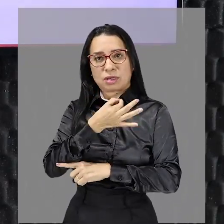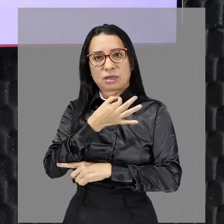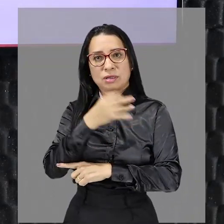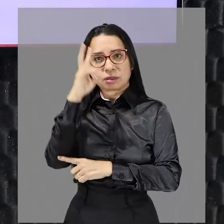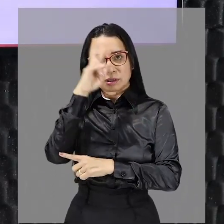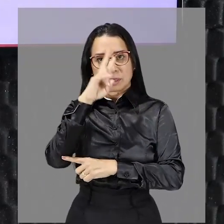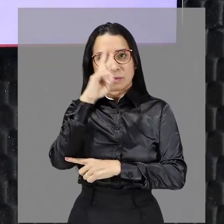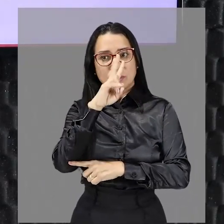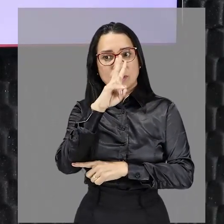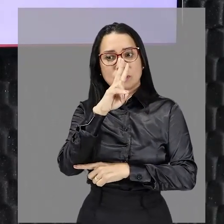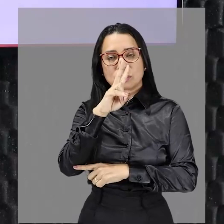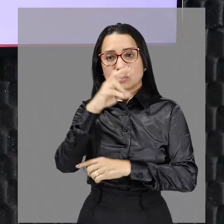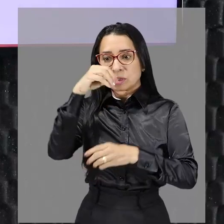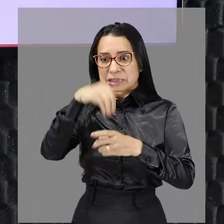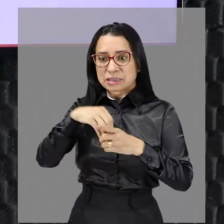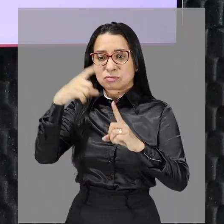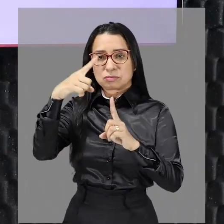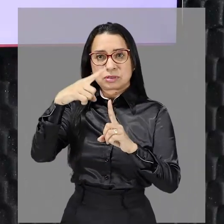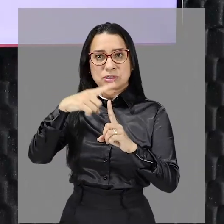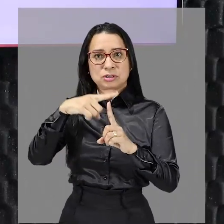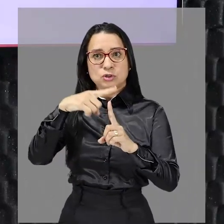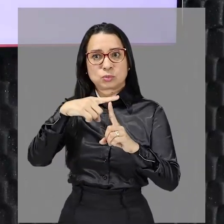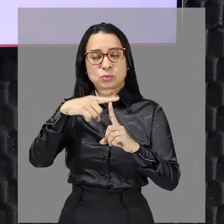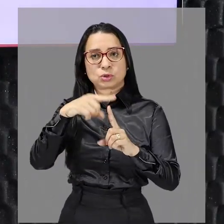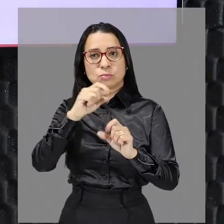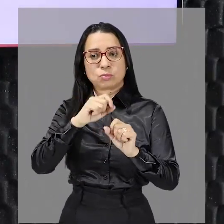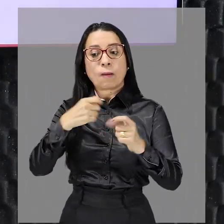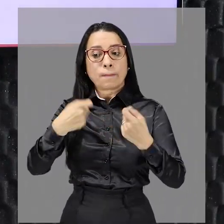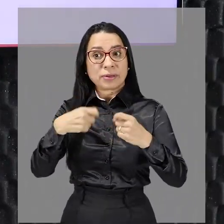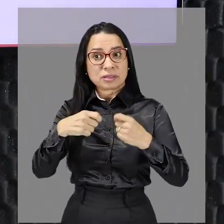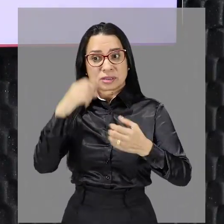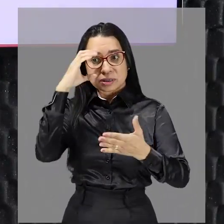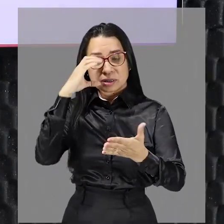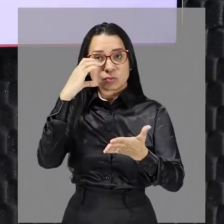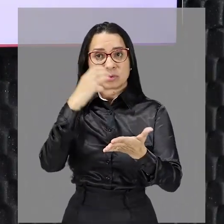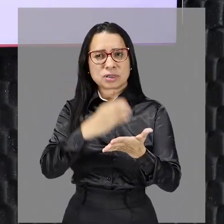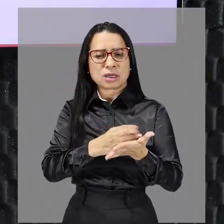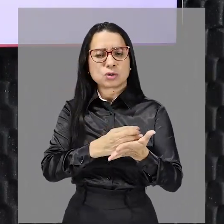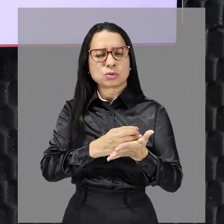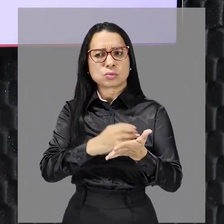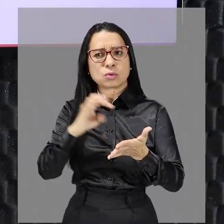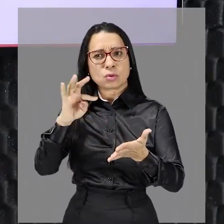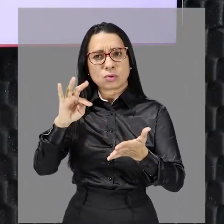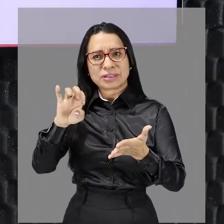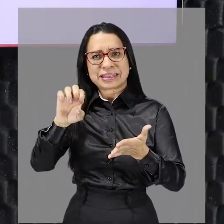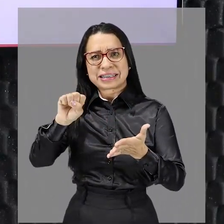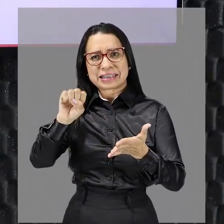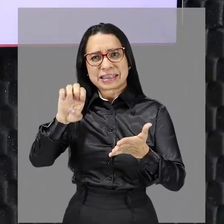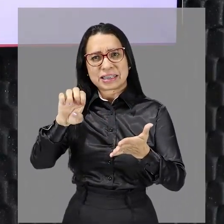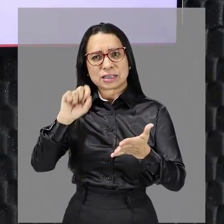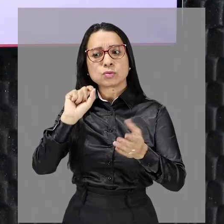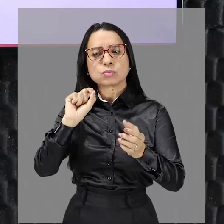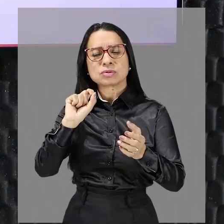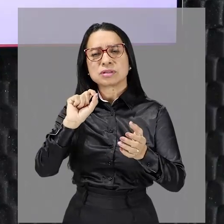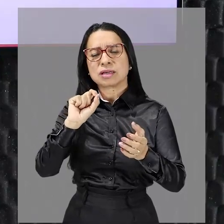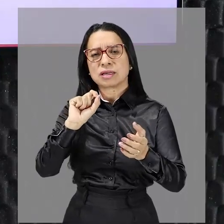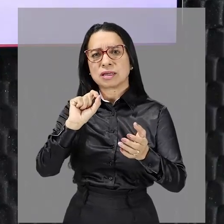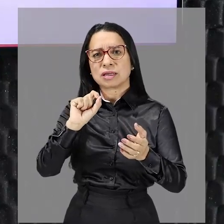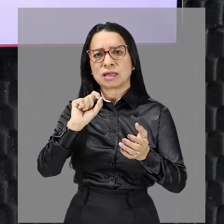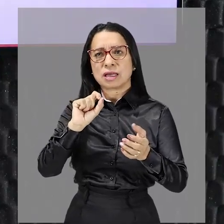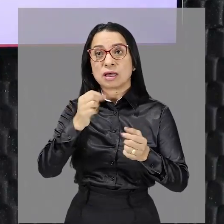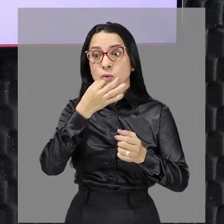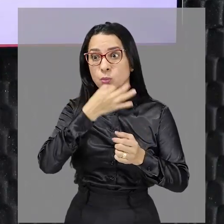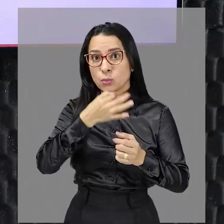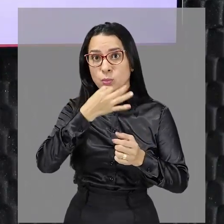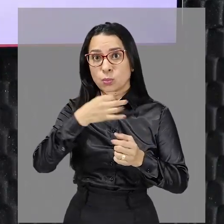que dentro dessa tipologia tem que ter a sua tese. O que é a tese? É o seu ponto de vista. É a sua